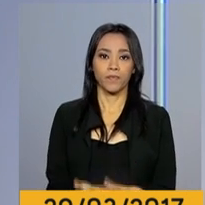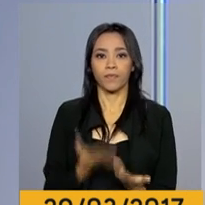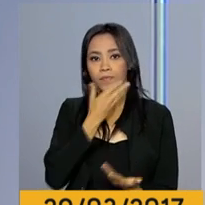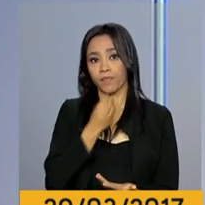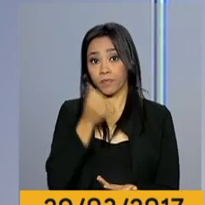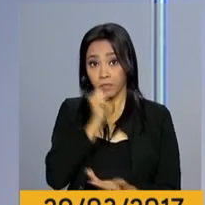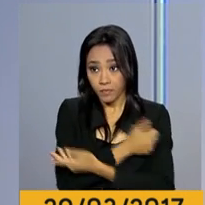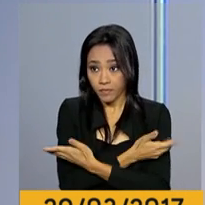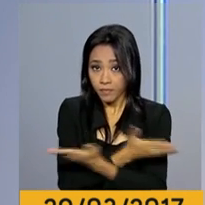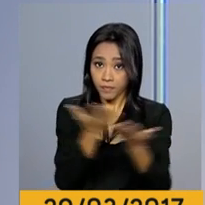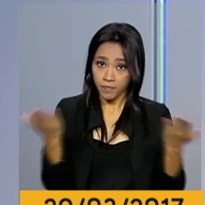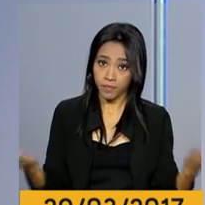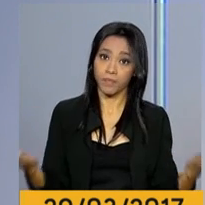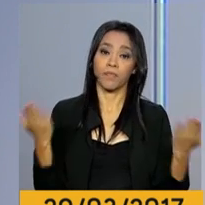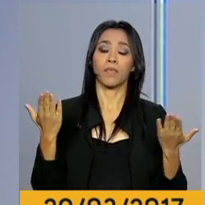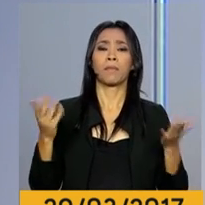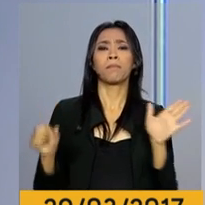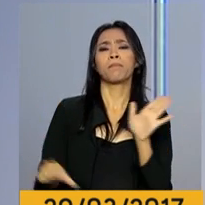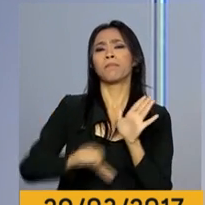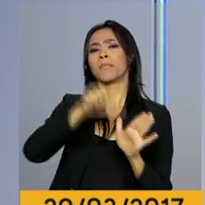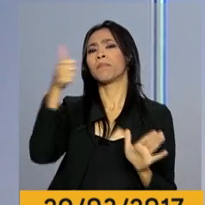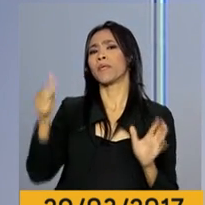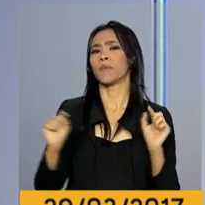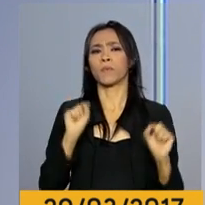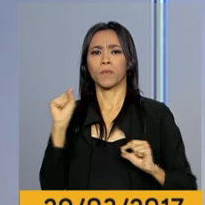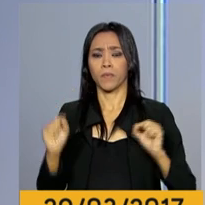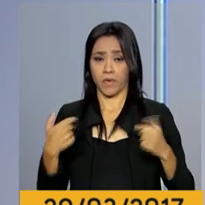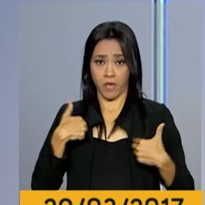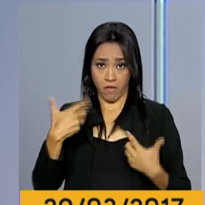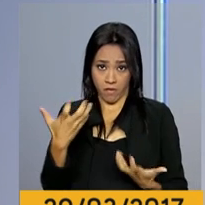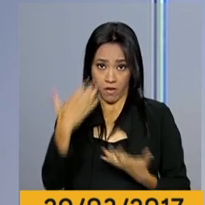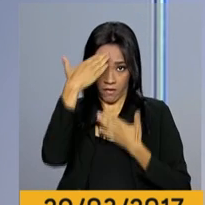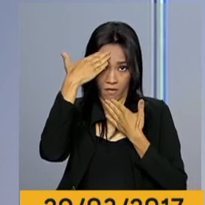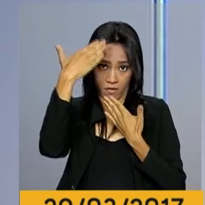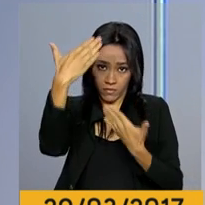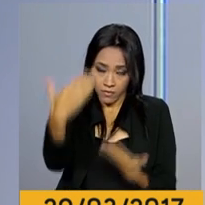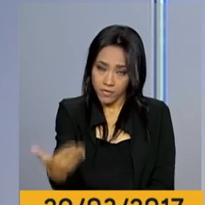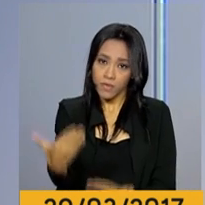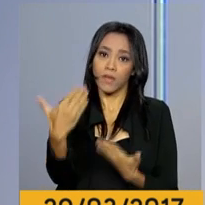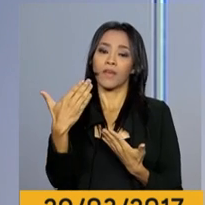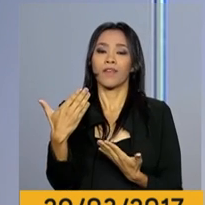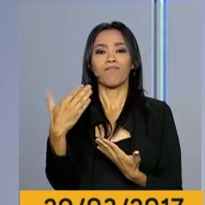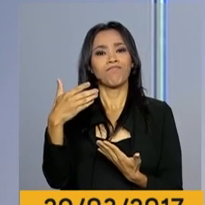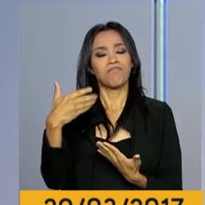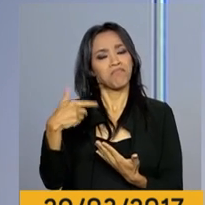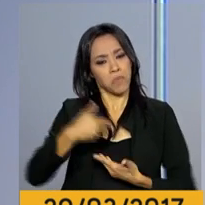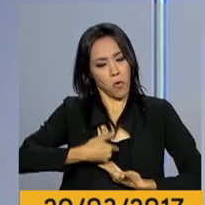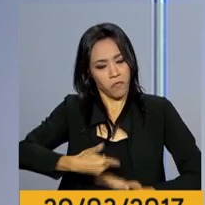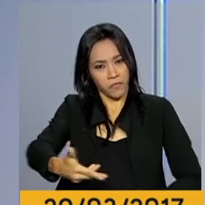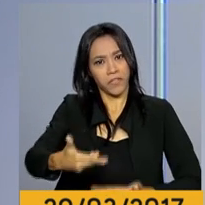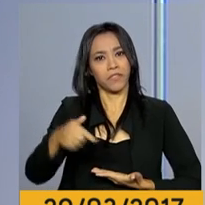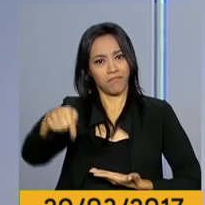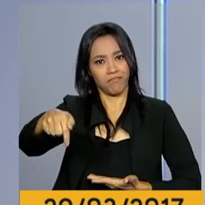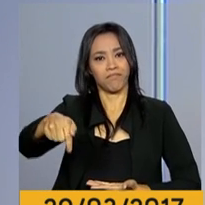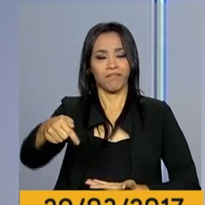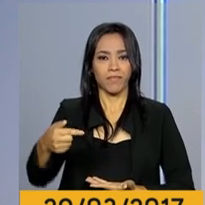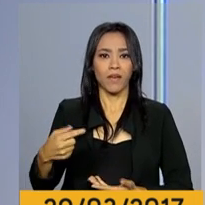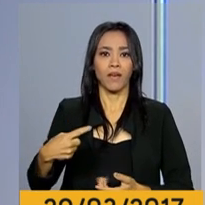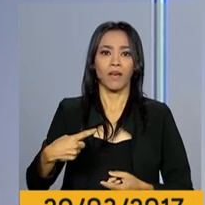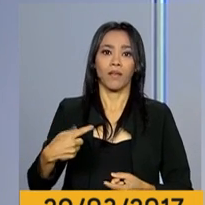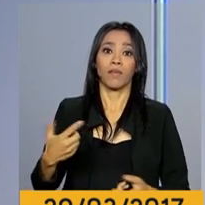lugar eu quero agradecer a este convite que lhe permite